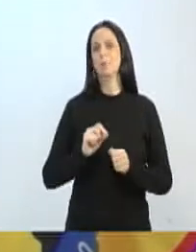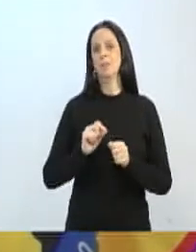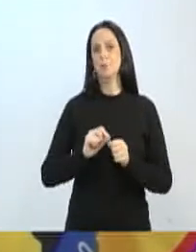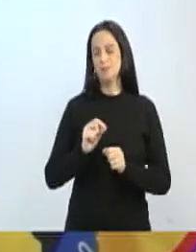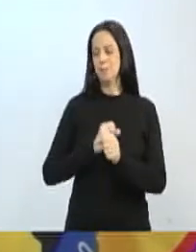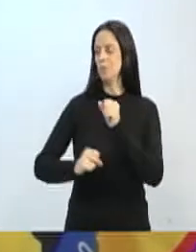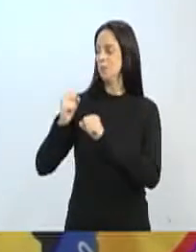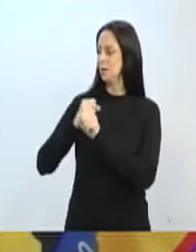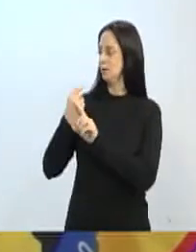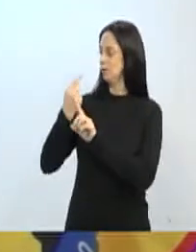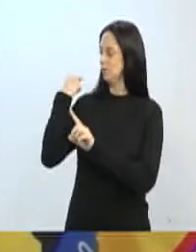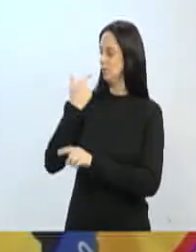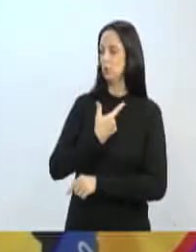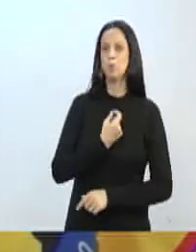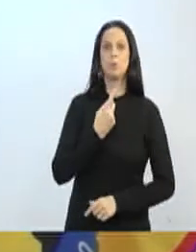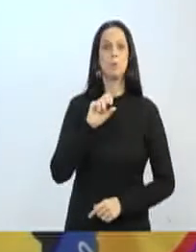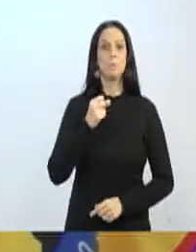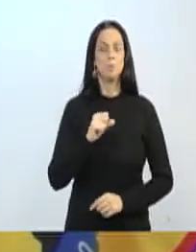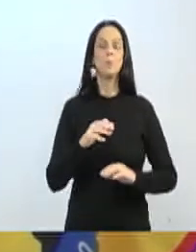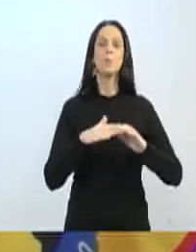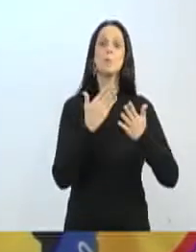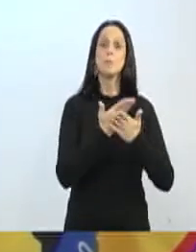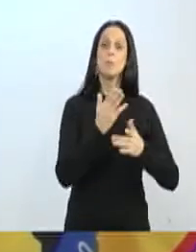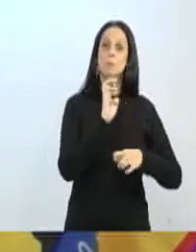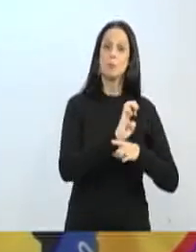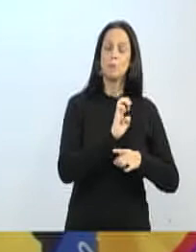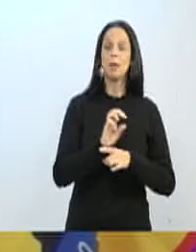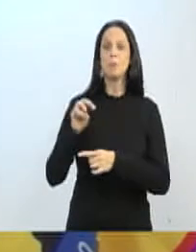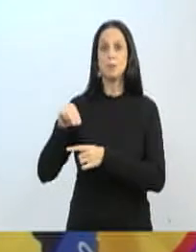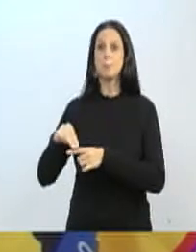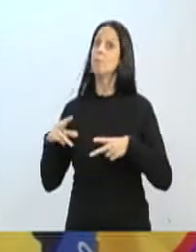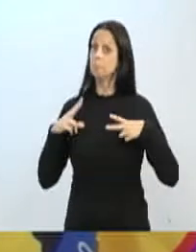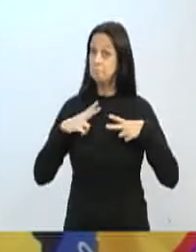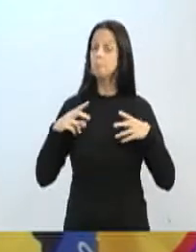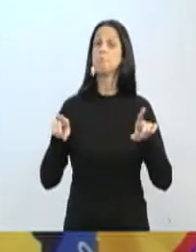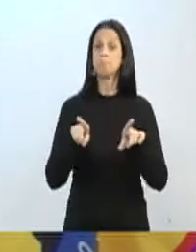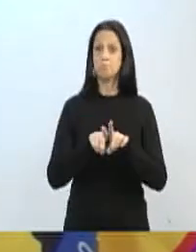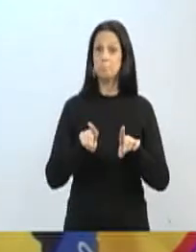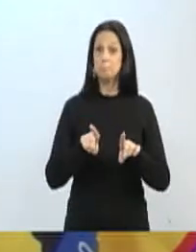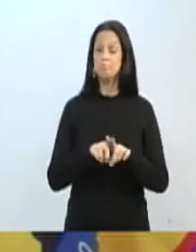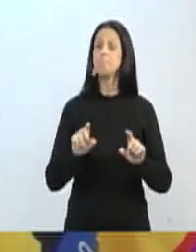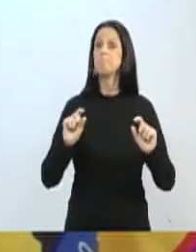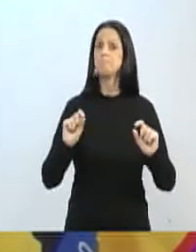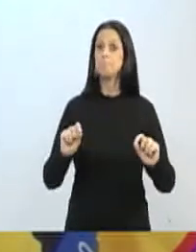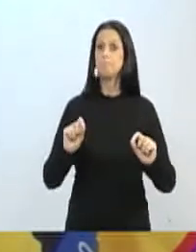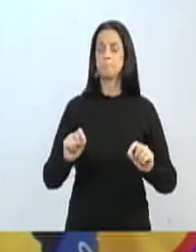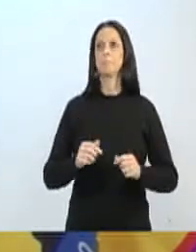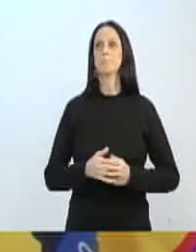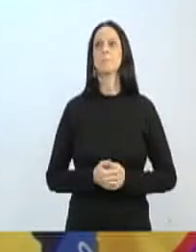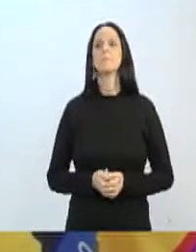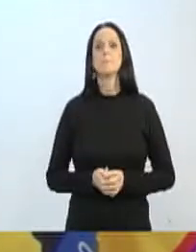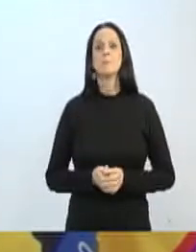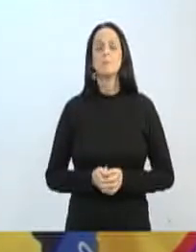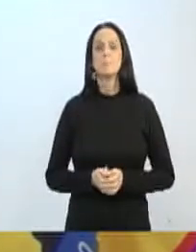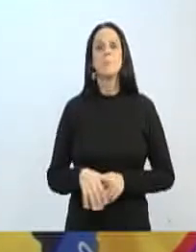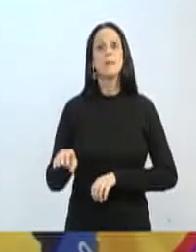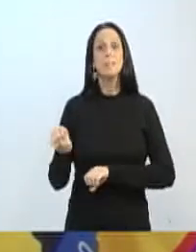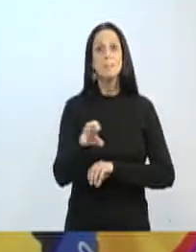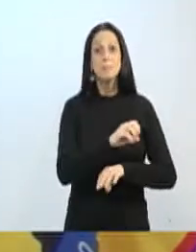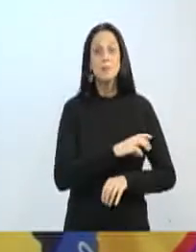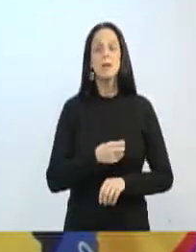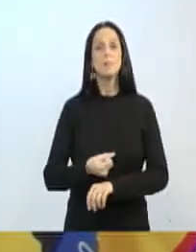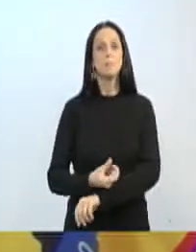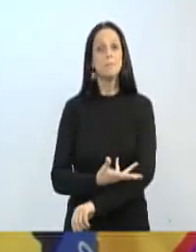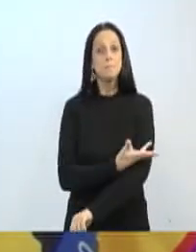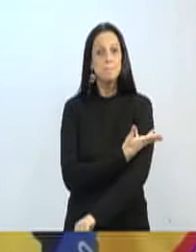2018 com escolas estaduais municipais e privadas também com um cunho de trabalhar a saúde